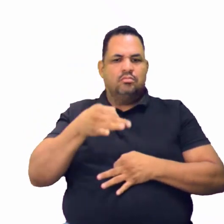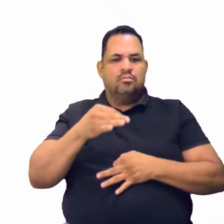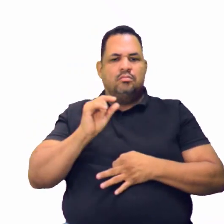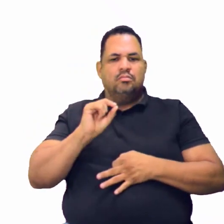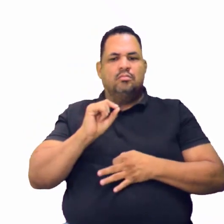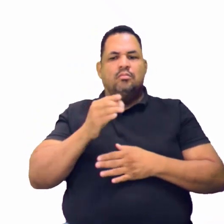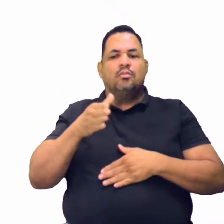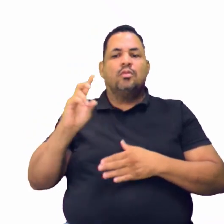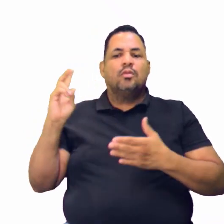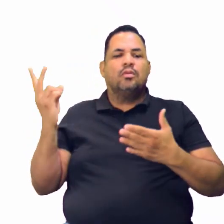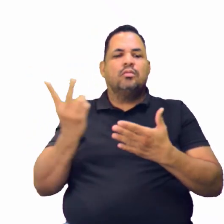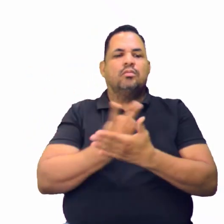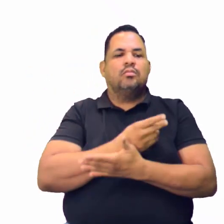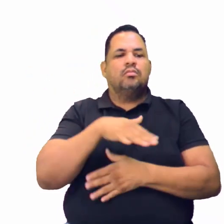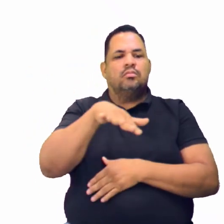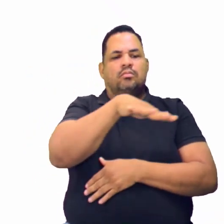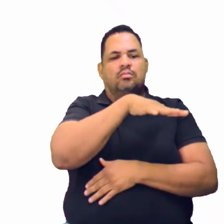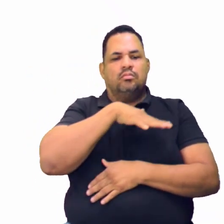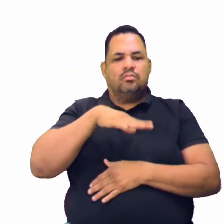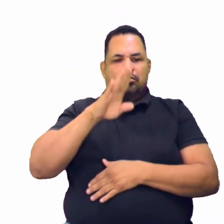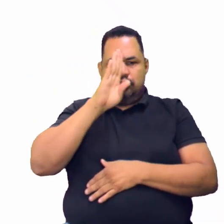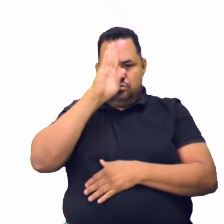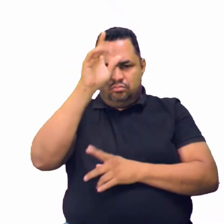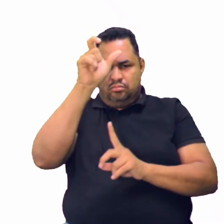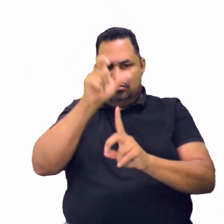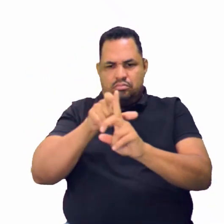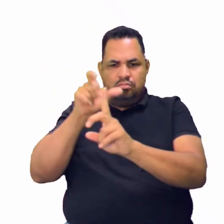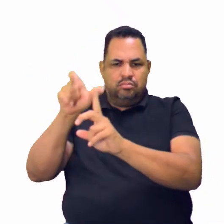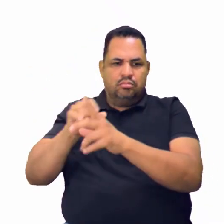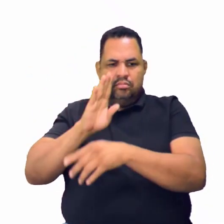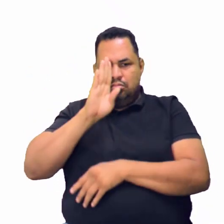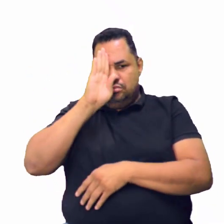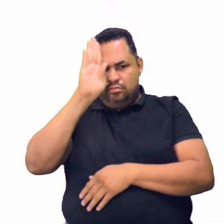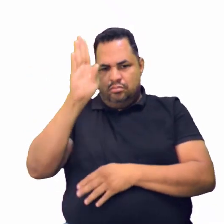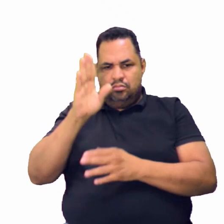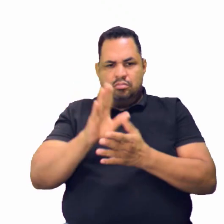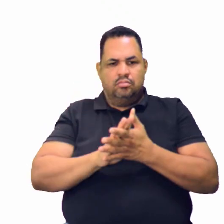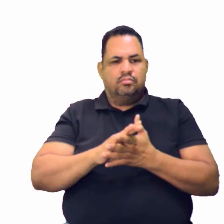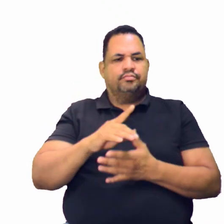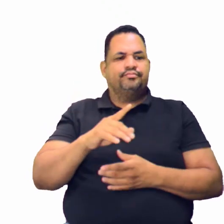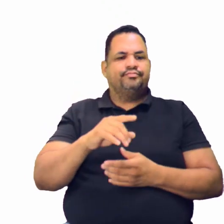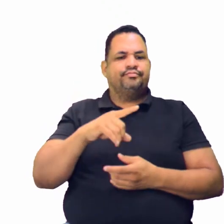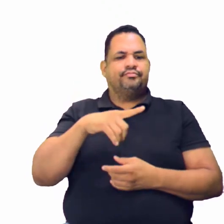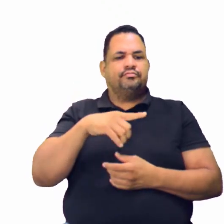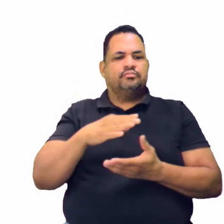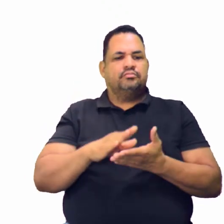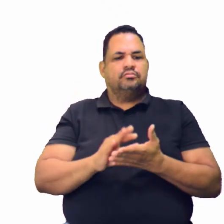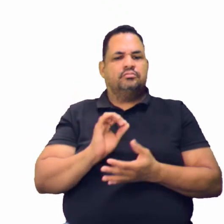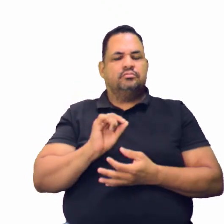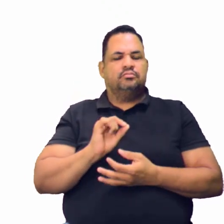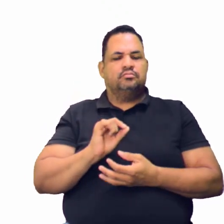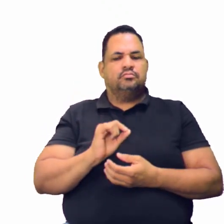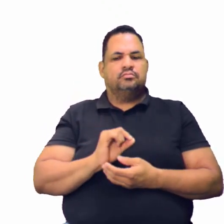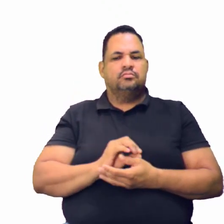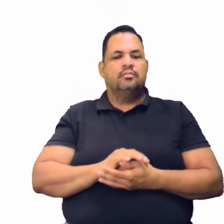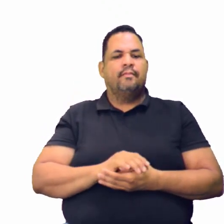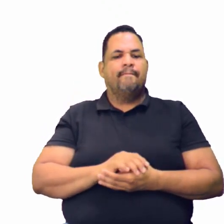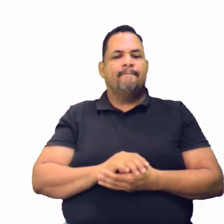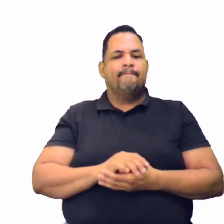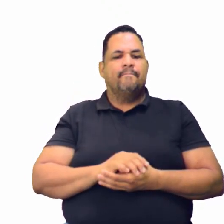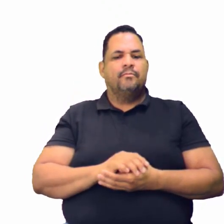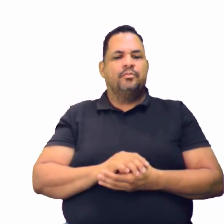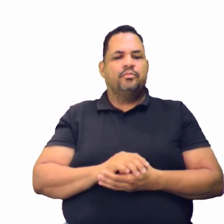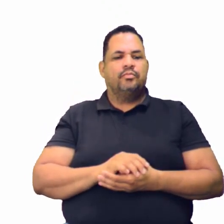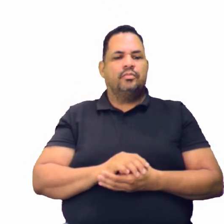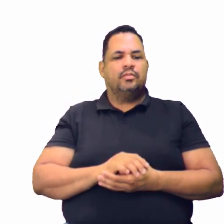do palco, do cenário, principalmente da personagem principal, ou das personagens principal, tá bom,